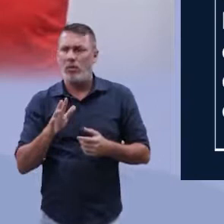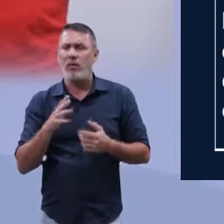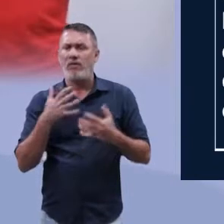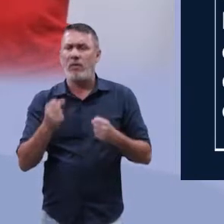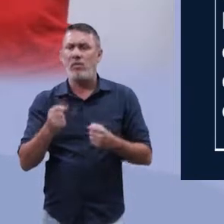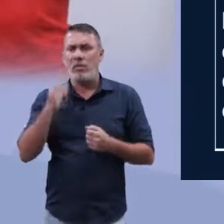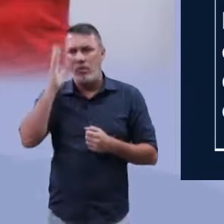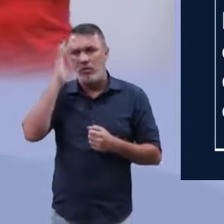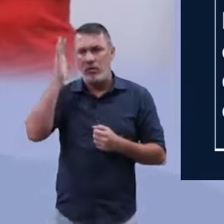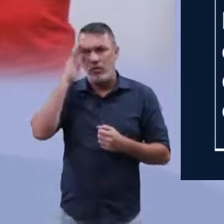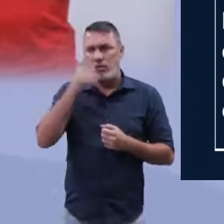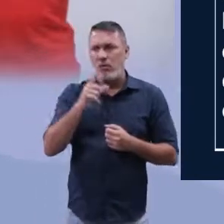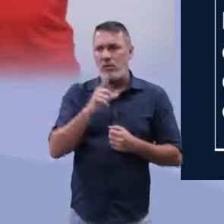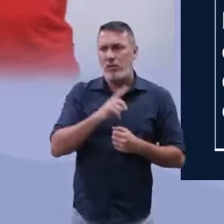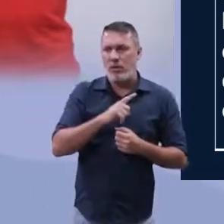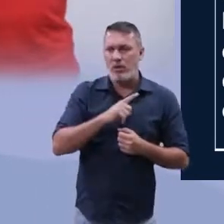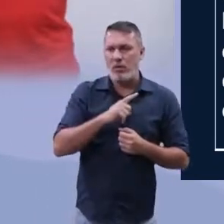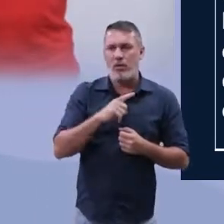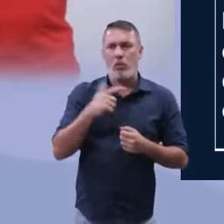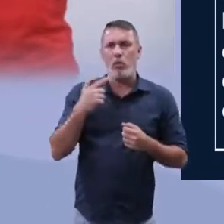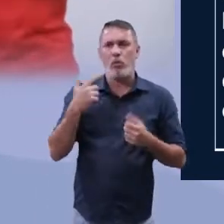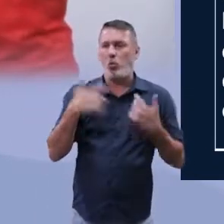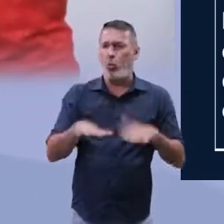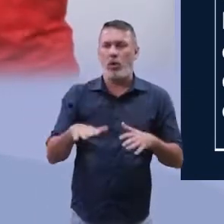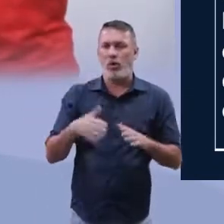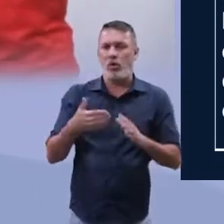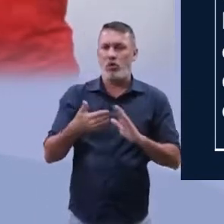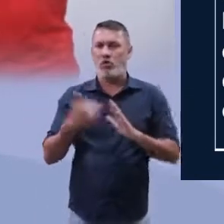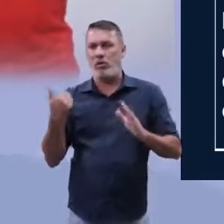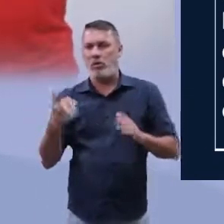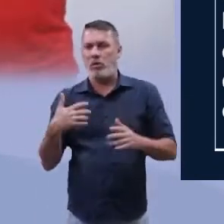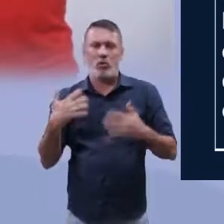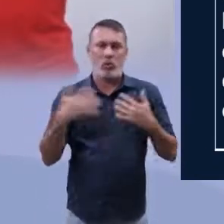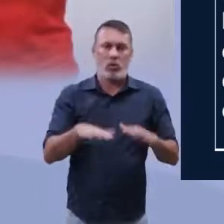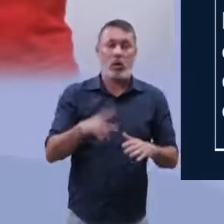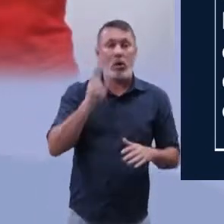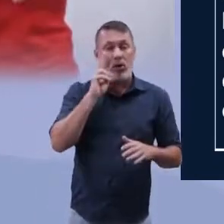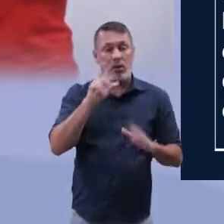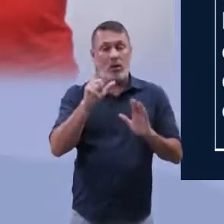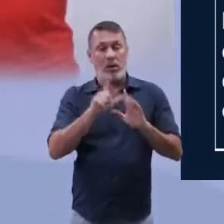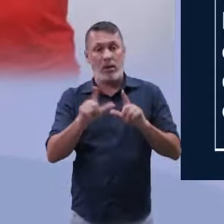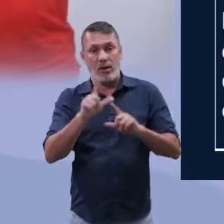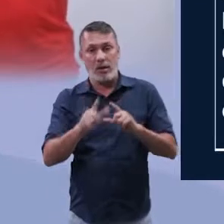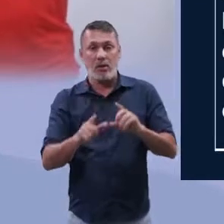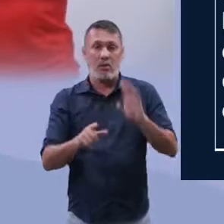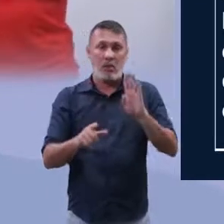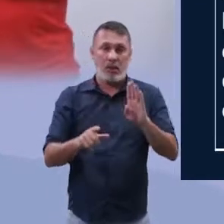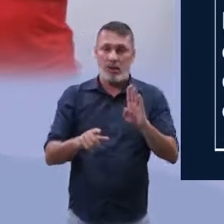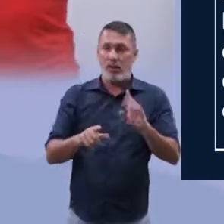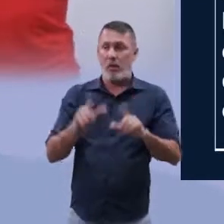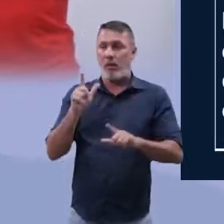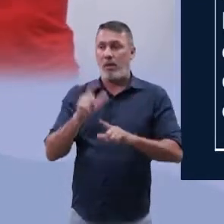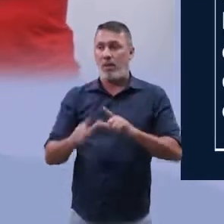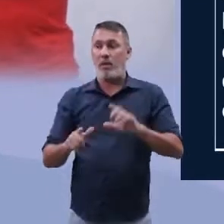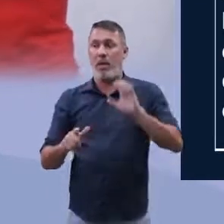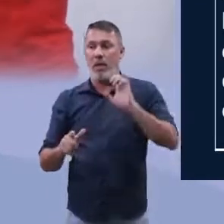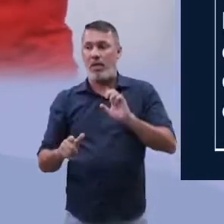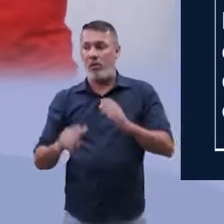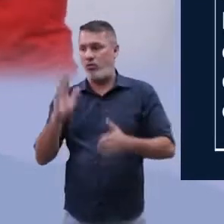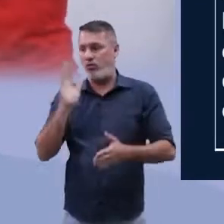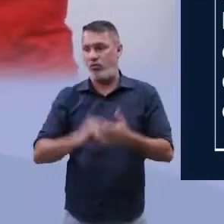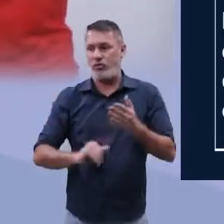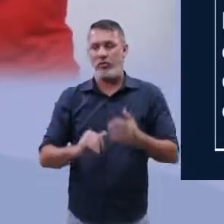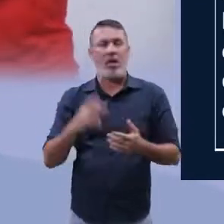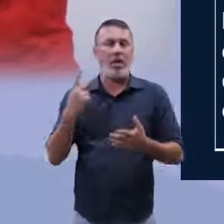entendi nada. Vamos então tirar os que não são? Vamos tirar os que não são. Letra B e letra E não são. A gente não usa